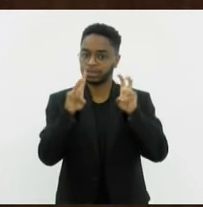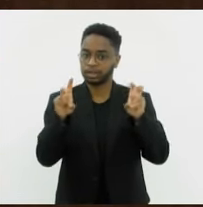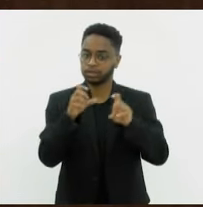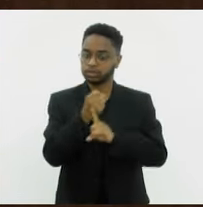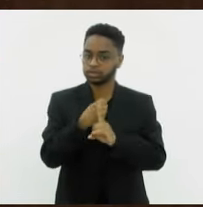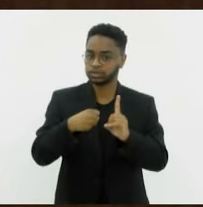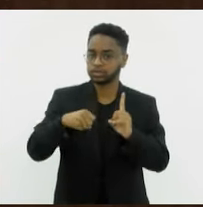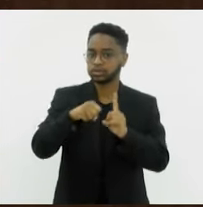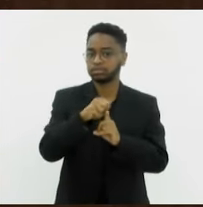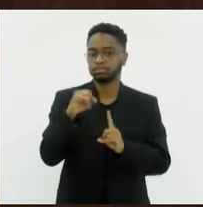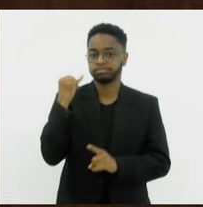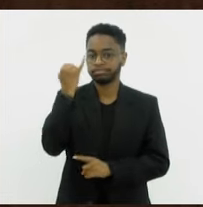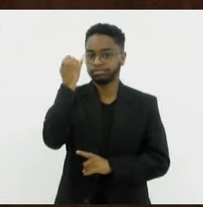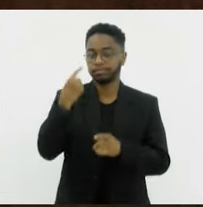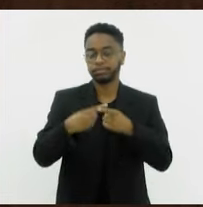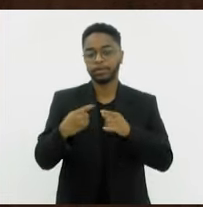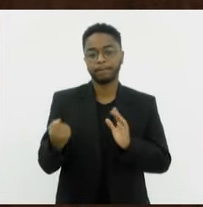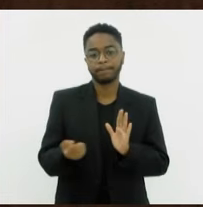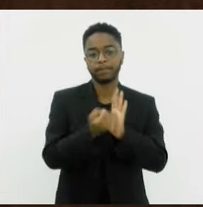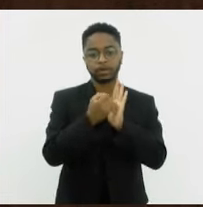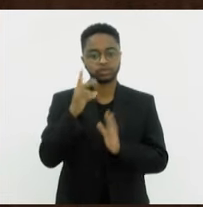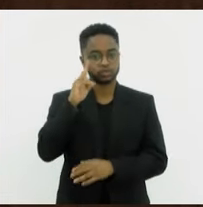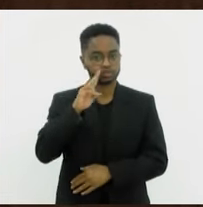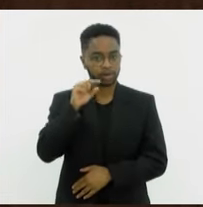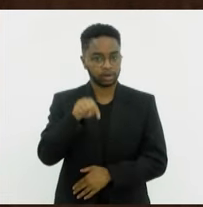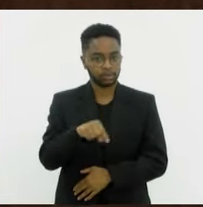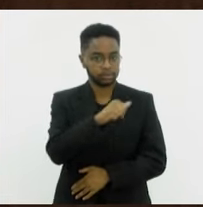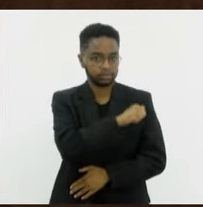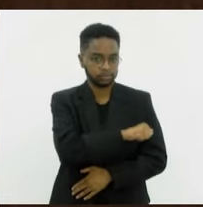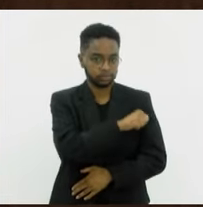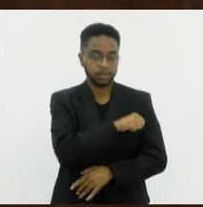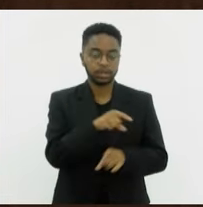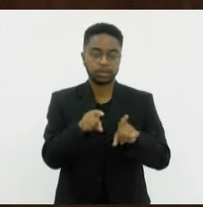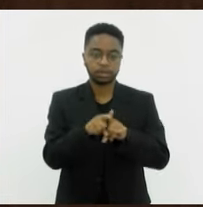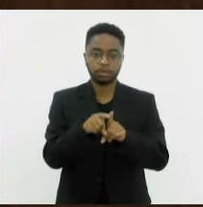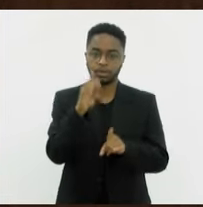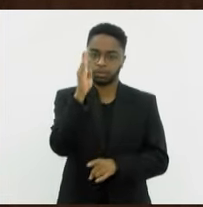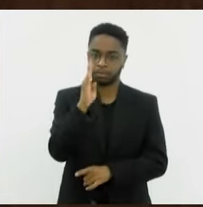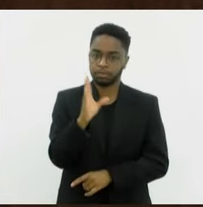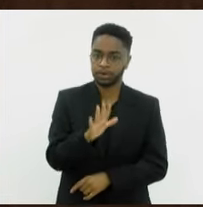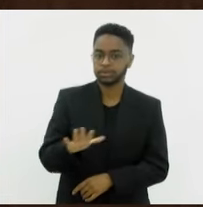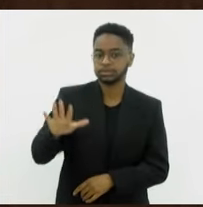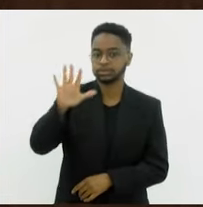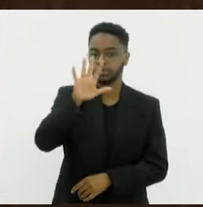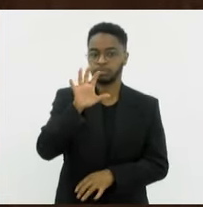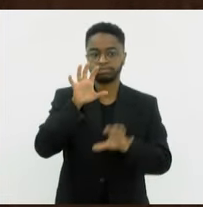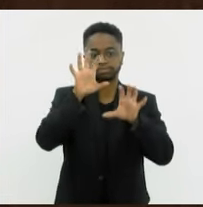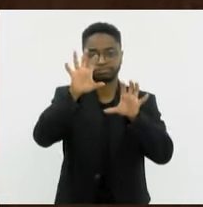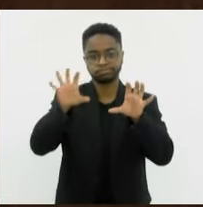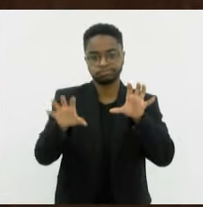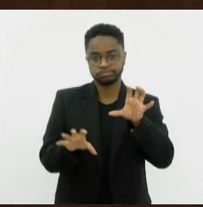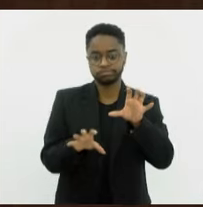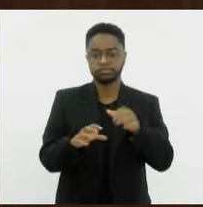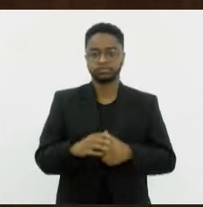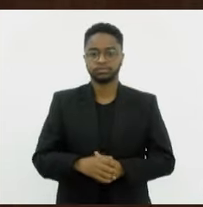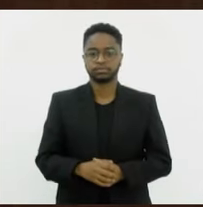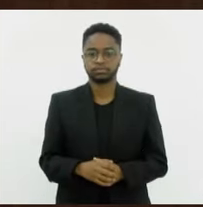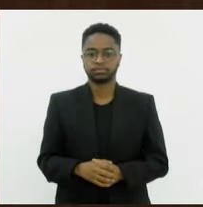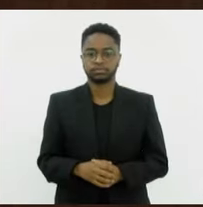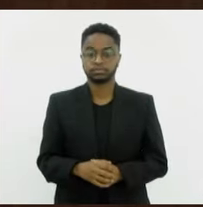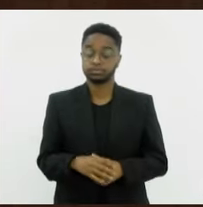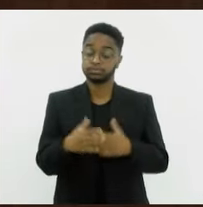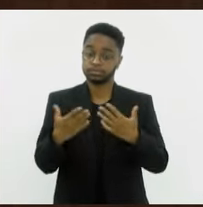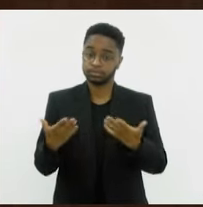que é histórico, tanto aqui no Estado do Rio de Janeiro, como a nível nacional, como em todos os estados do Brasil. Então, por que